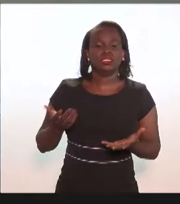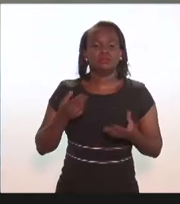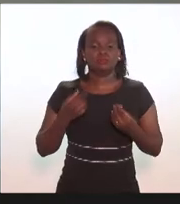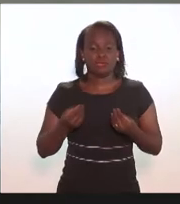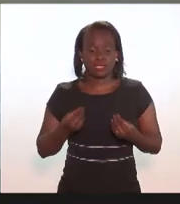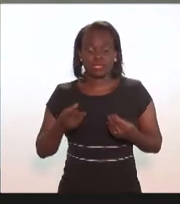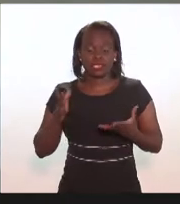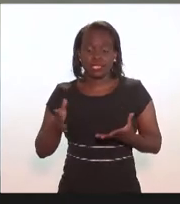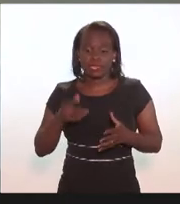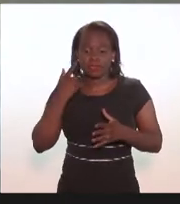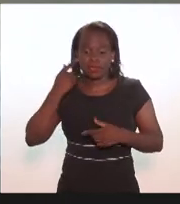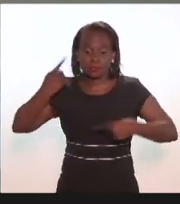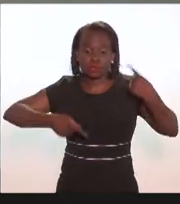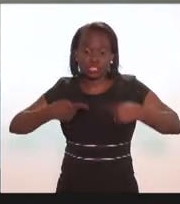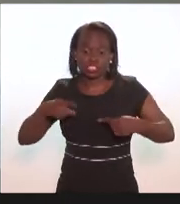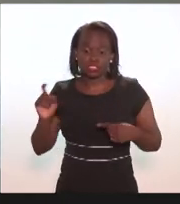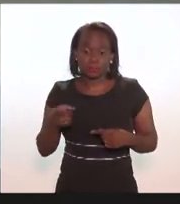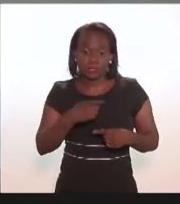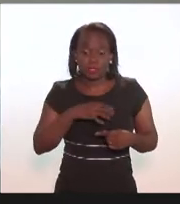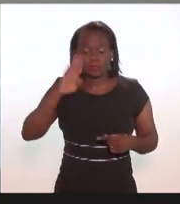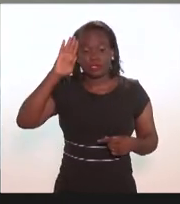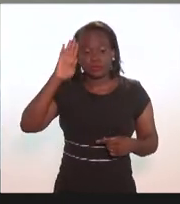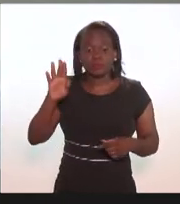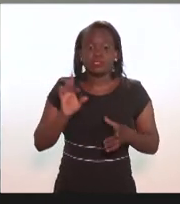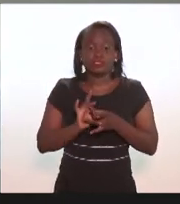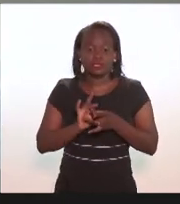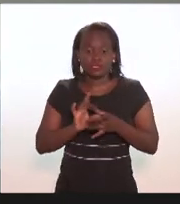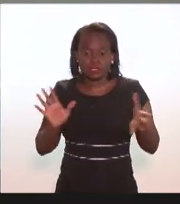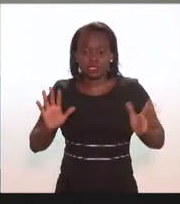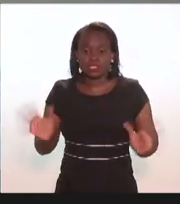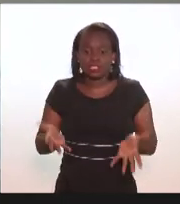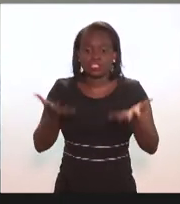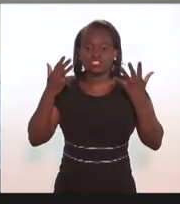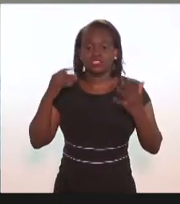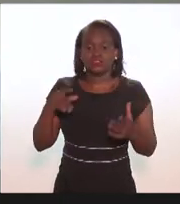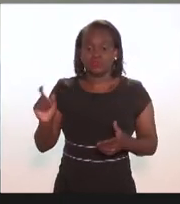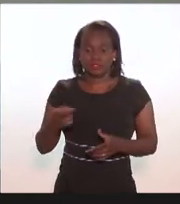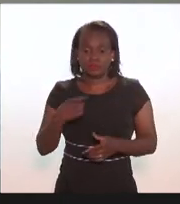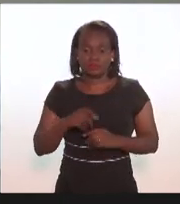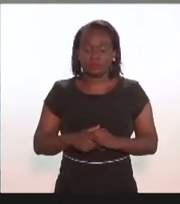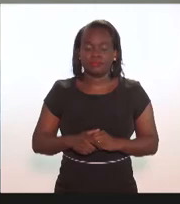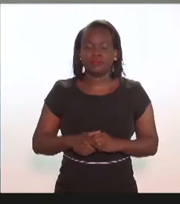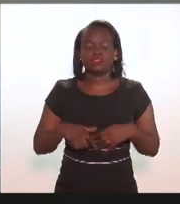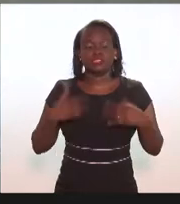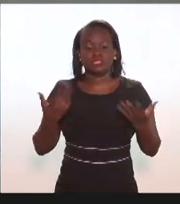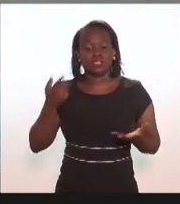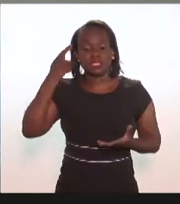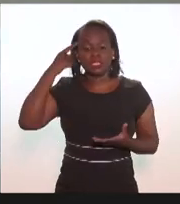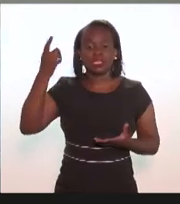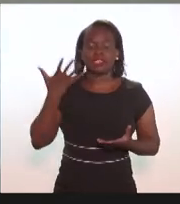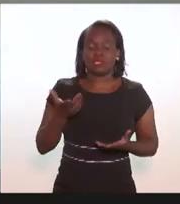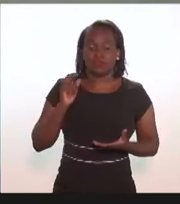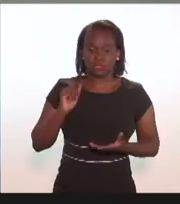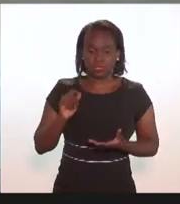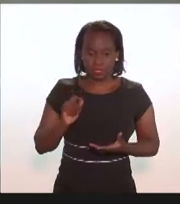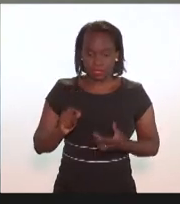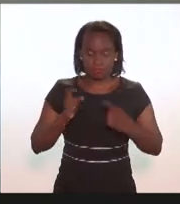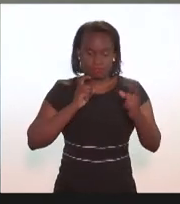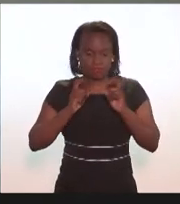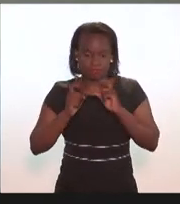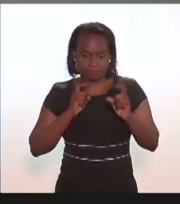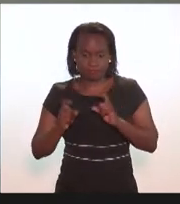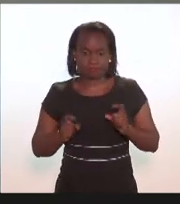de uma política tributária, principalmente na concessão de incentivos fiscais. Então, a ideia é a gente